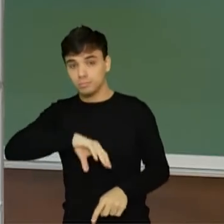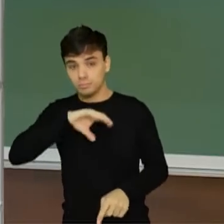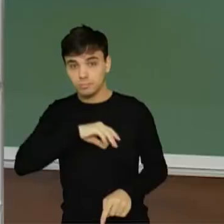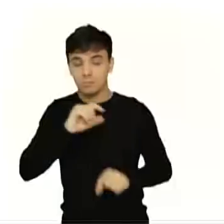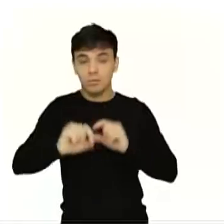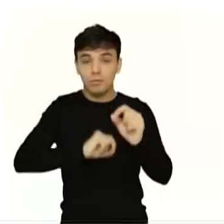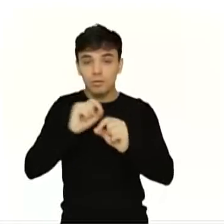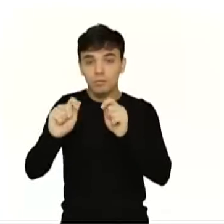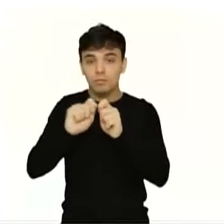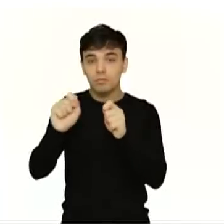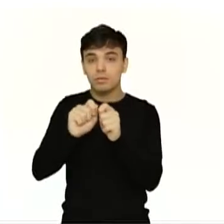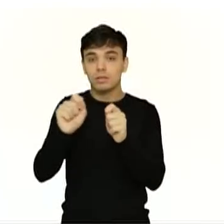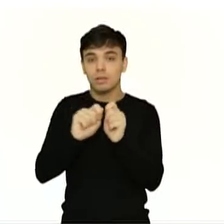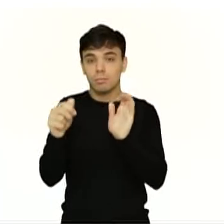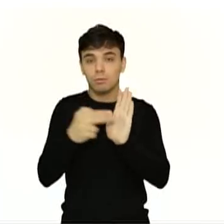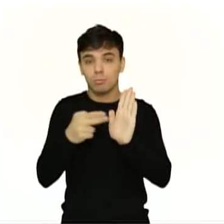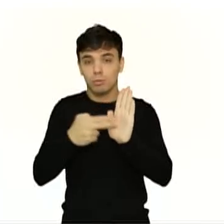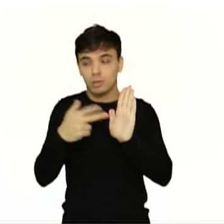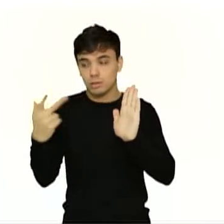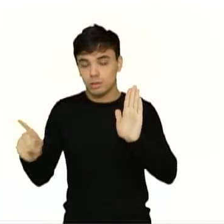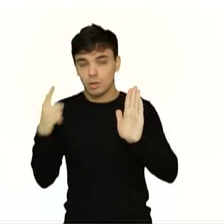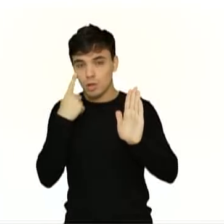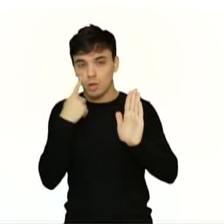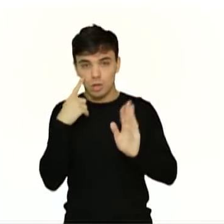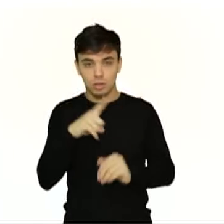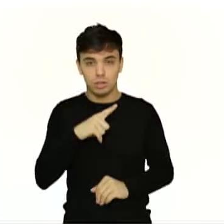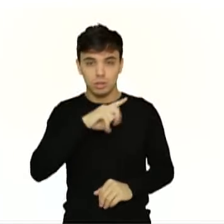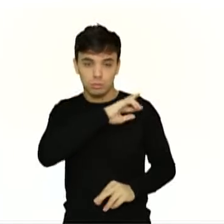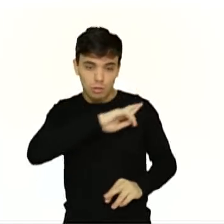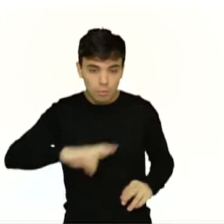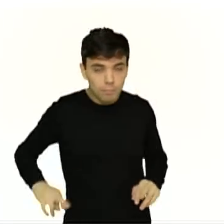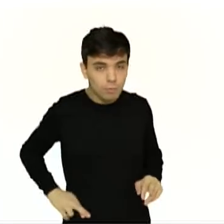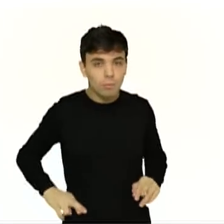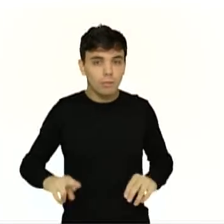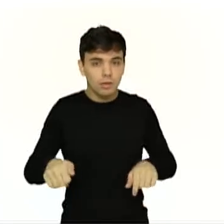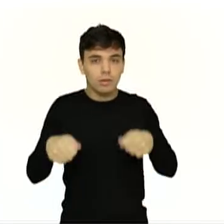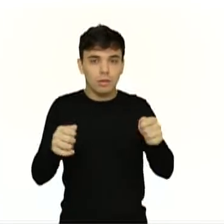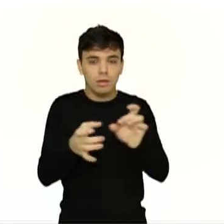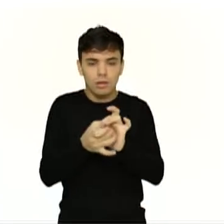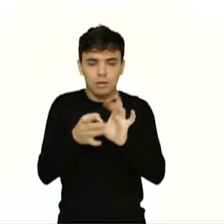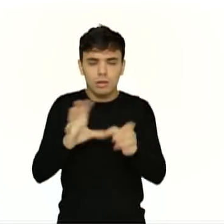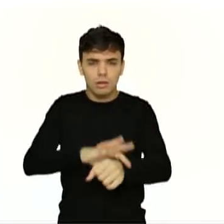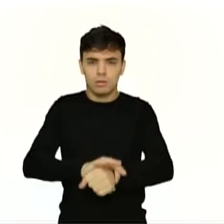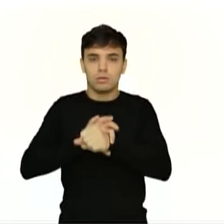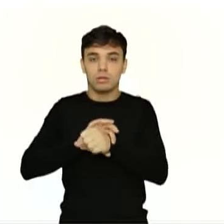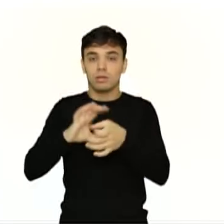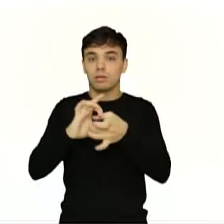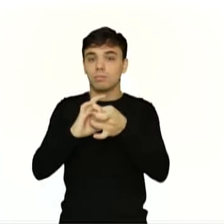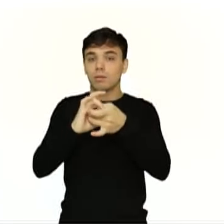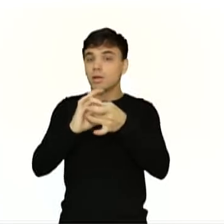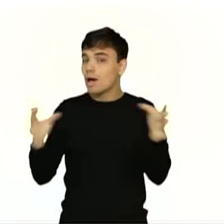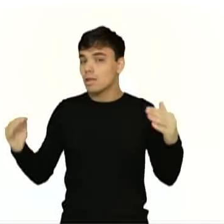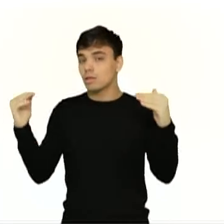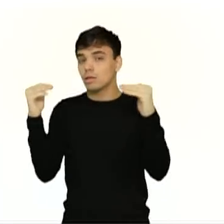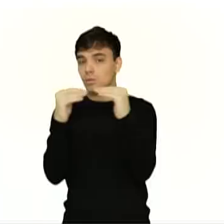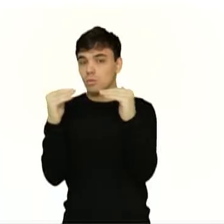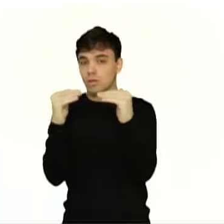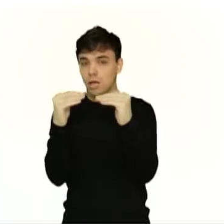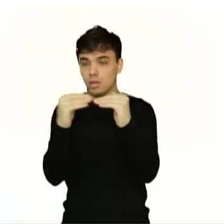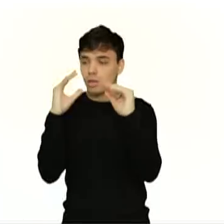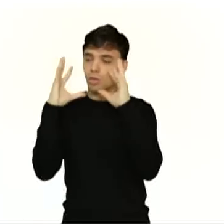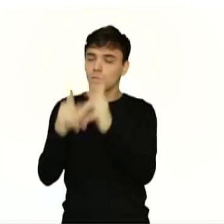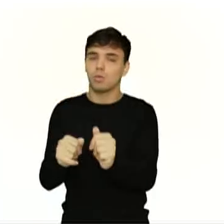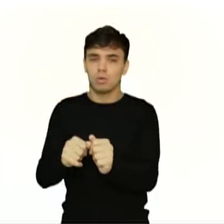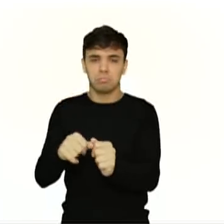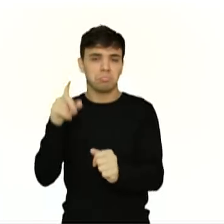proposta deles? Primeiro, proclamar uma república, garantindo a liberdade e igualdade para todos, seja eles brancos, negros